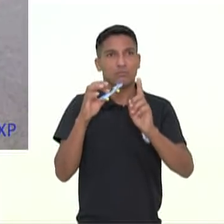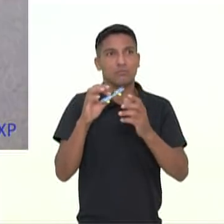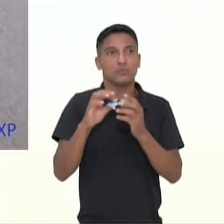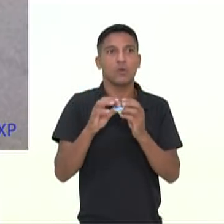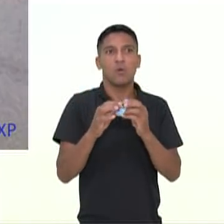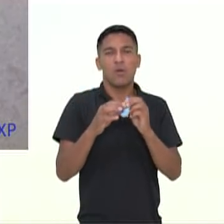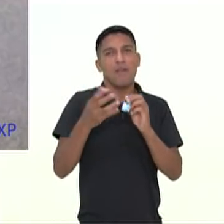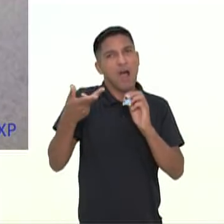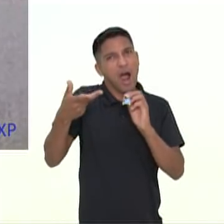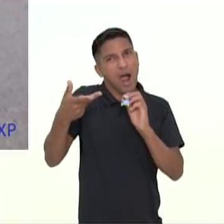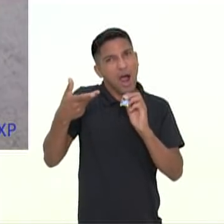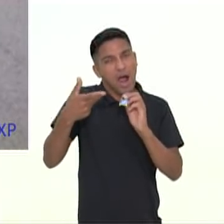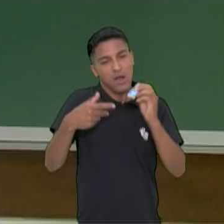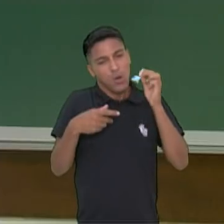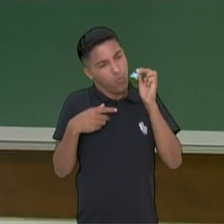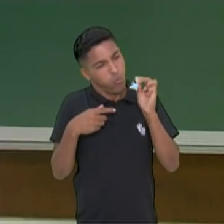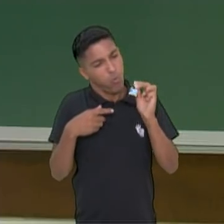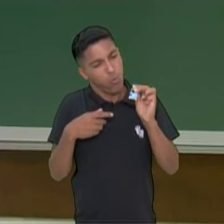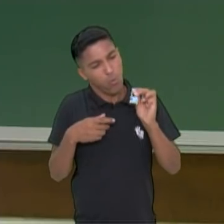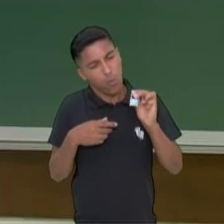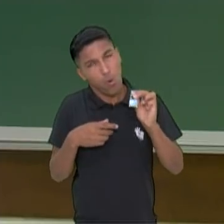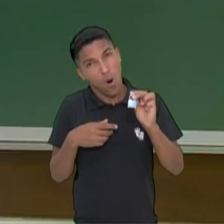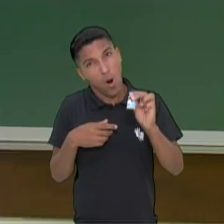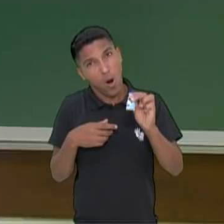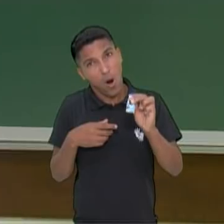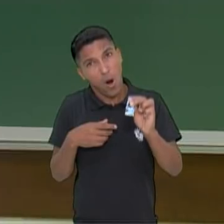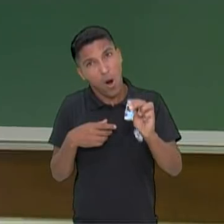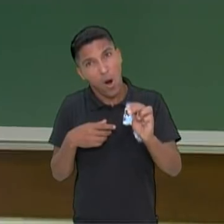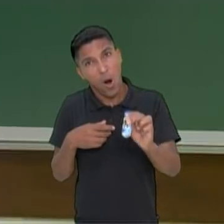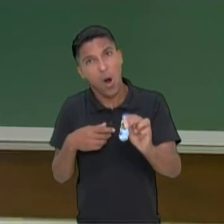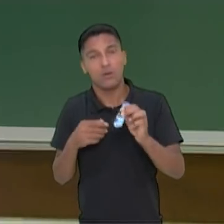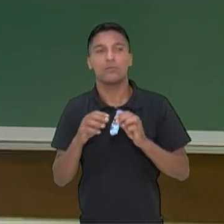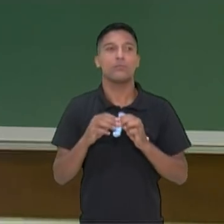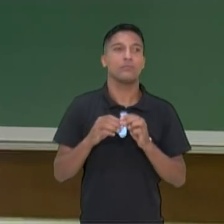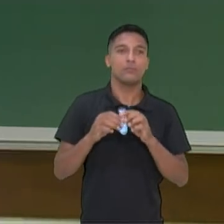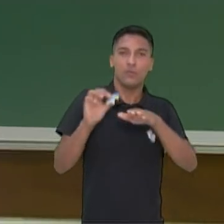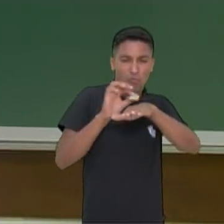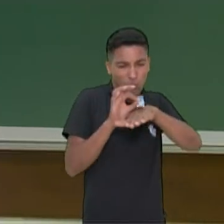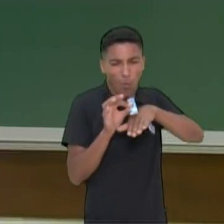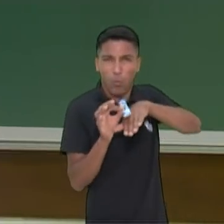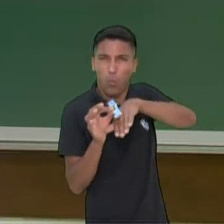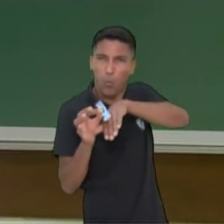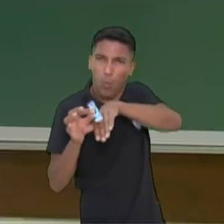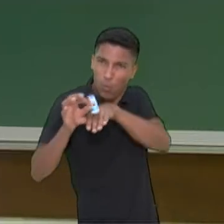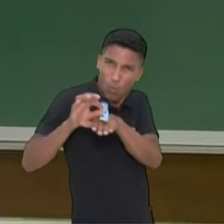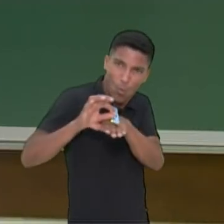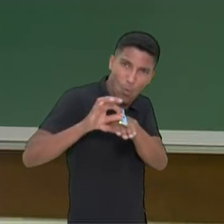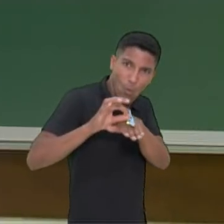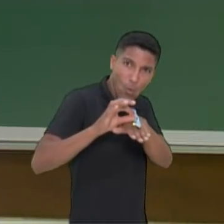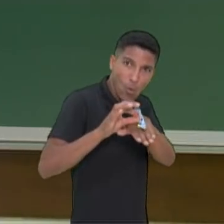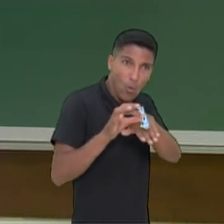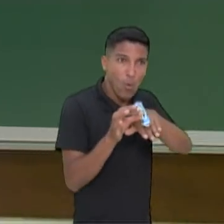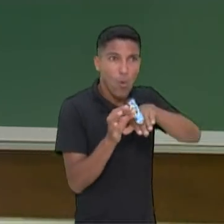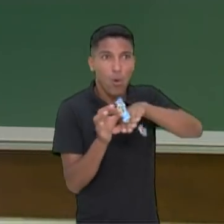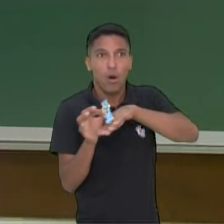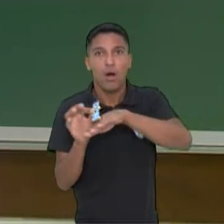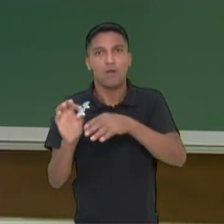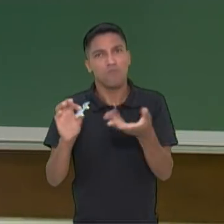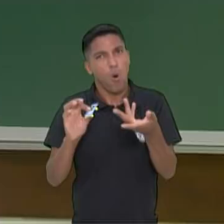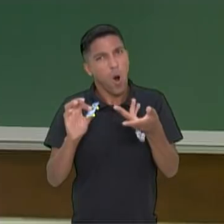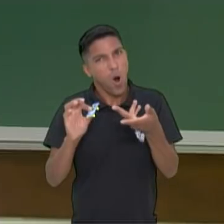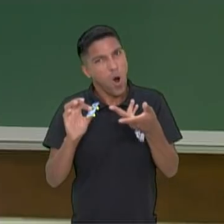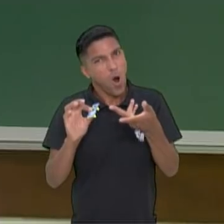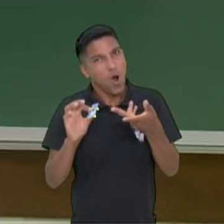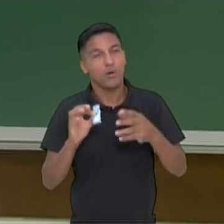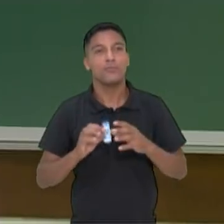a velocidade e poder fazer as curvas ali da descida, né, com o skate em alta